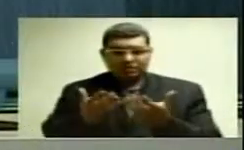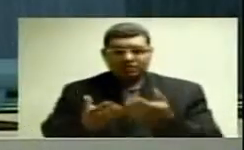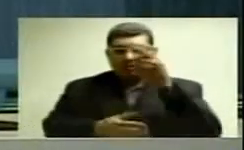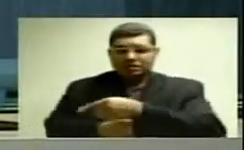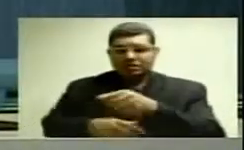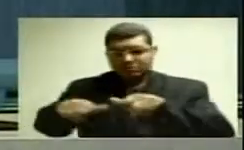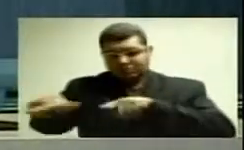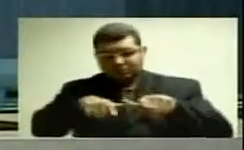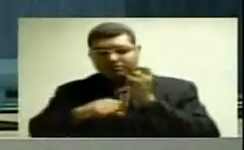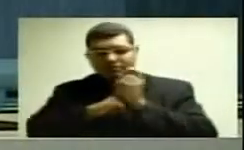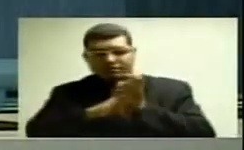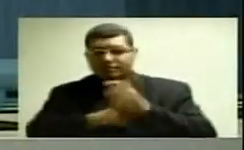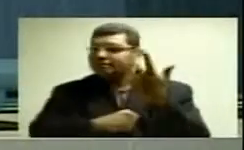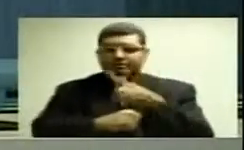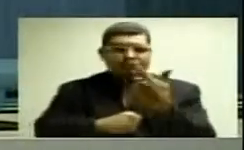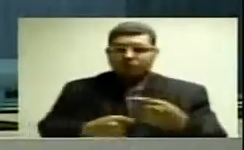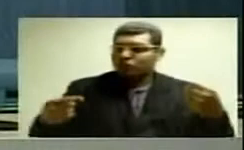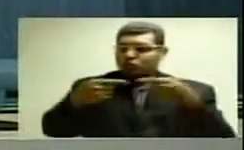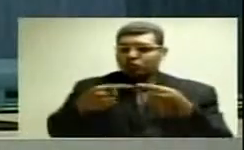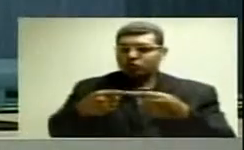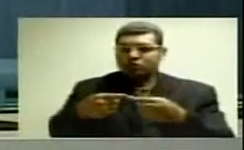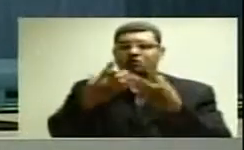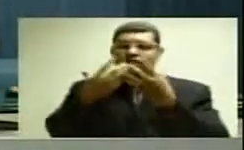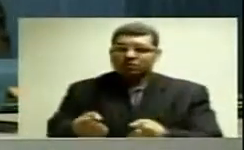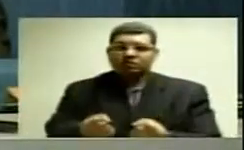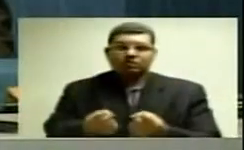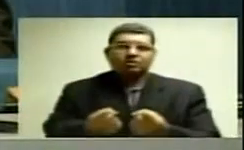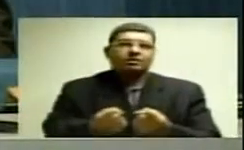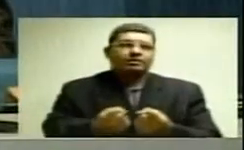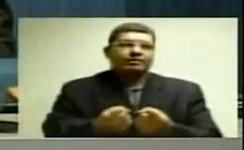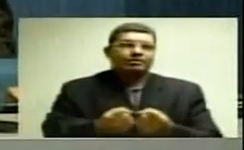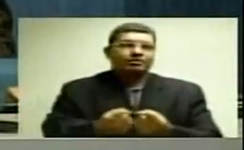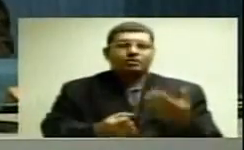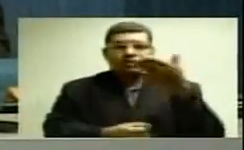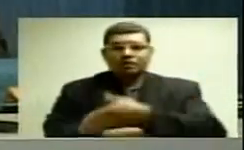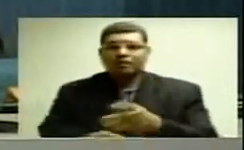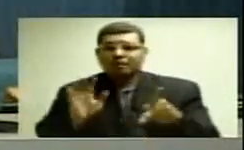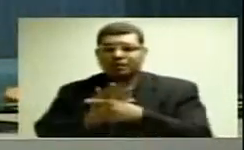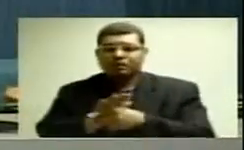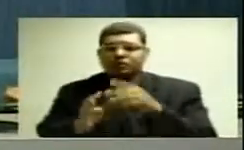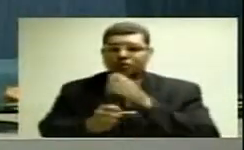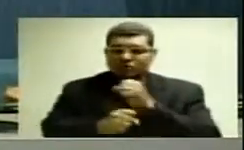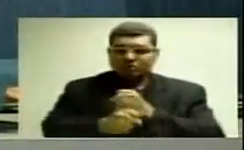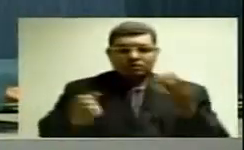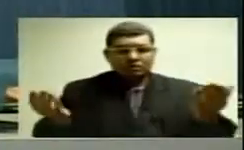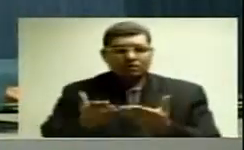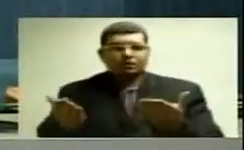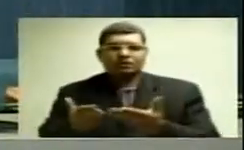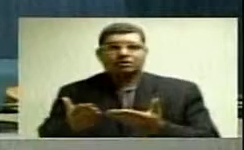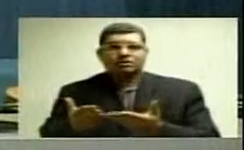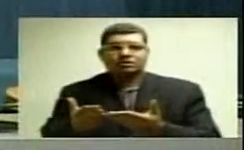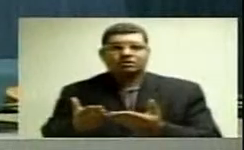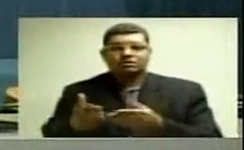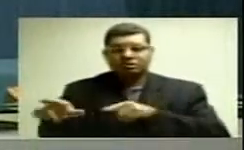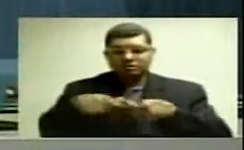que este poder não decidiu por permitir repassar parte do seu orçamento